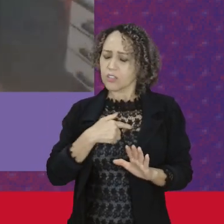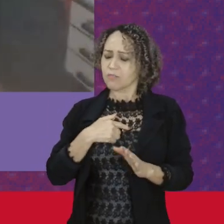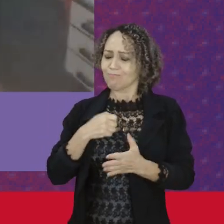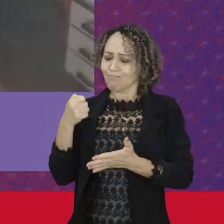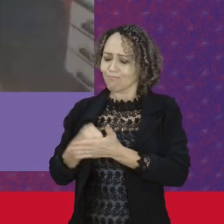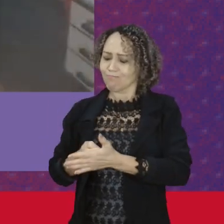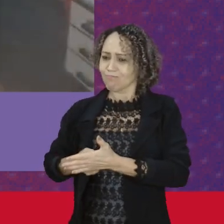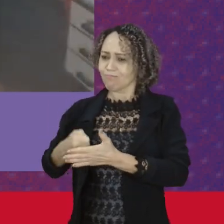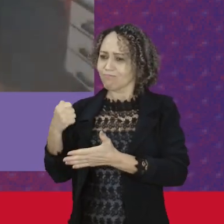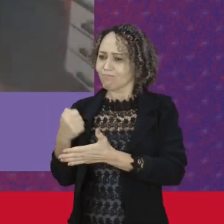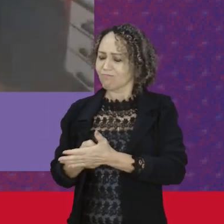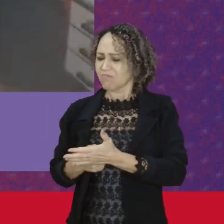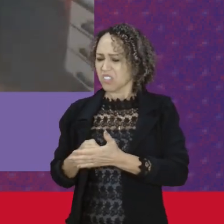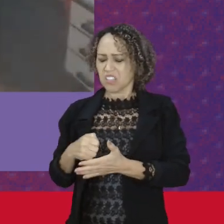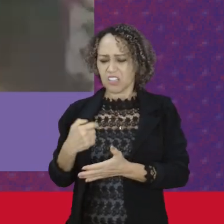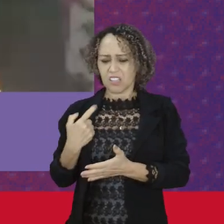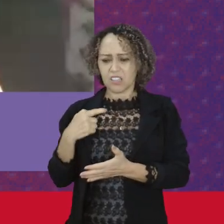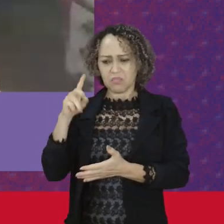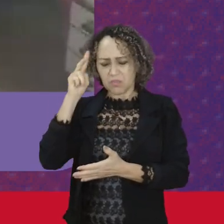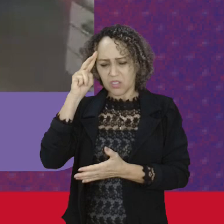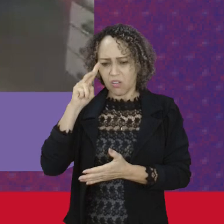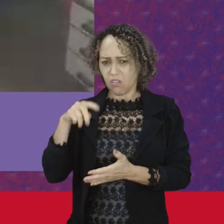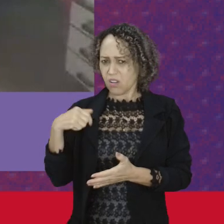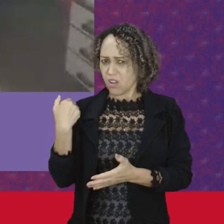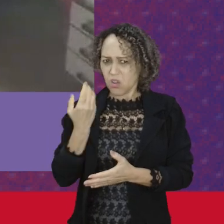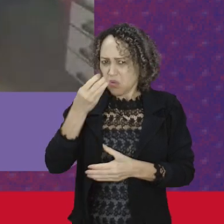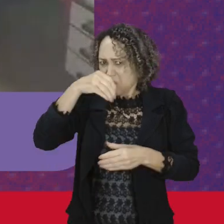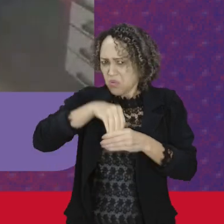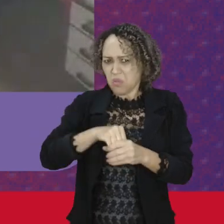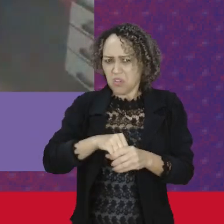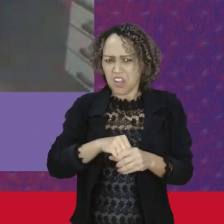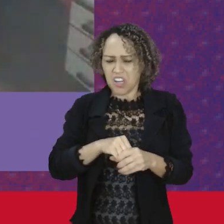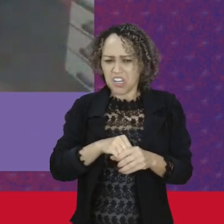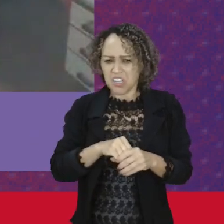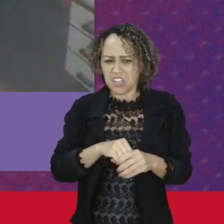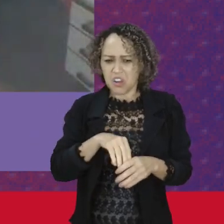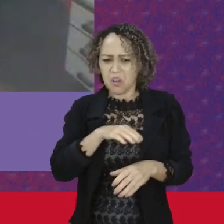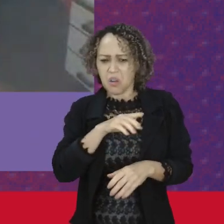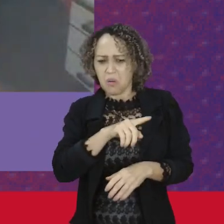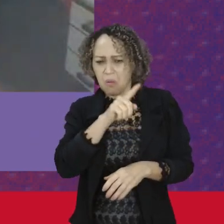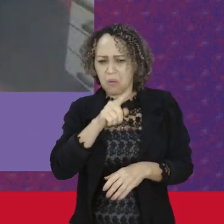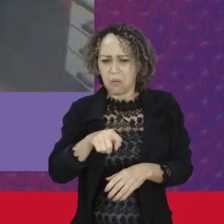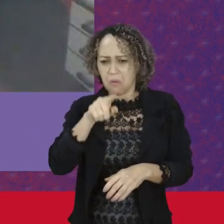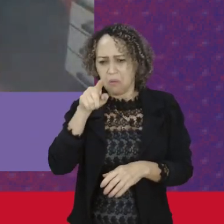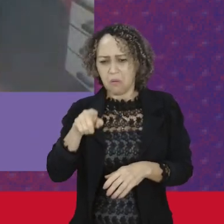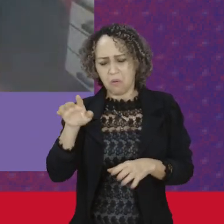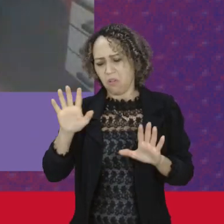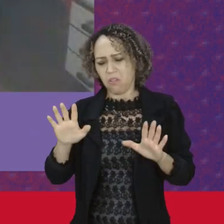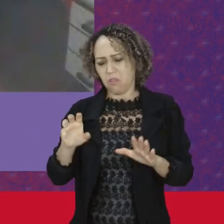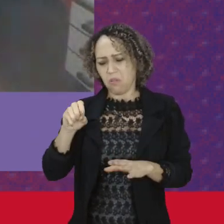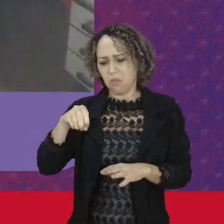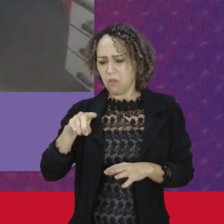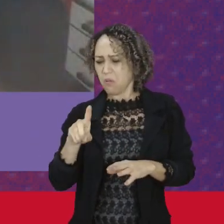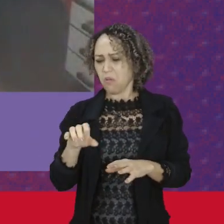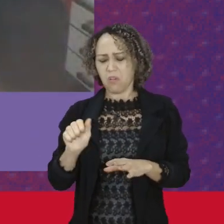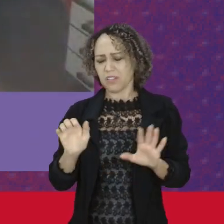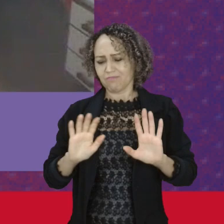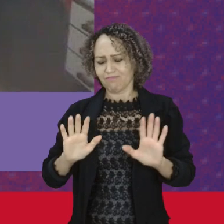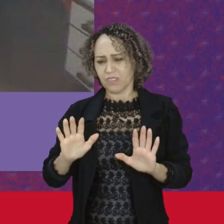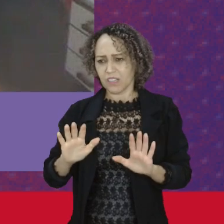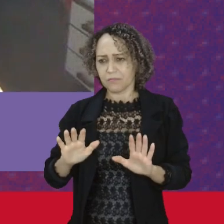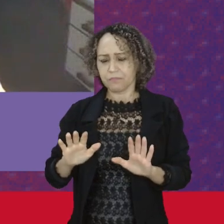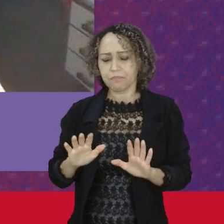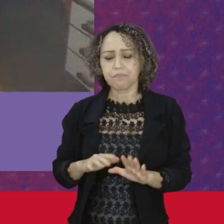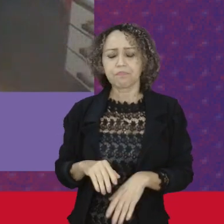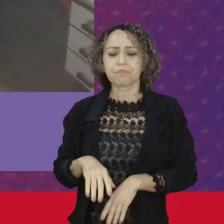não estamos em onda nenhuma. Né? Eu aprendi isso com a Nair Goulart, que foi uma metalúrgica aqui em São Paulo, famosa, em outros tempos,